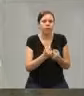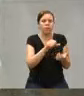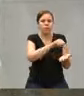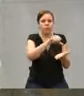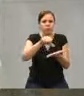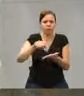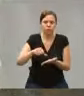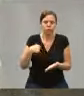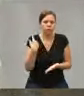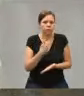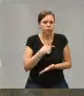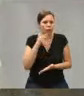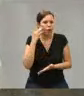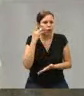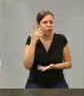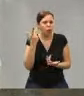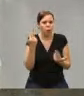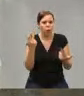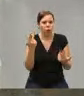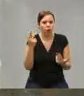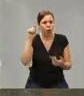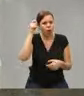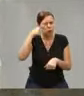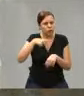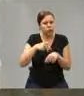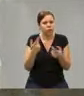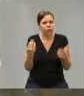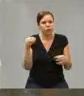também que a gente considera uma África dentro do Brasil.